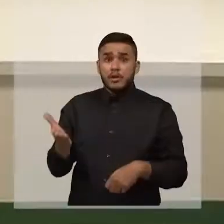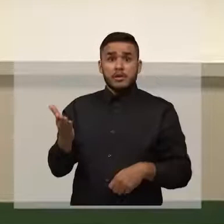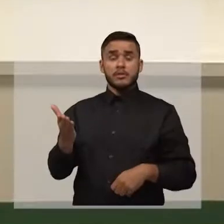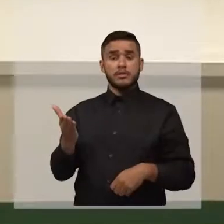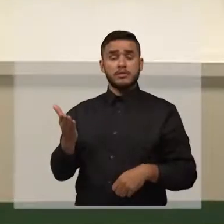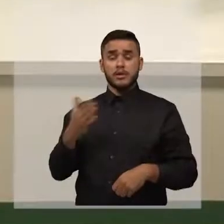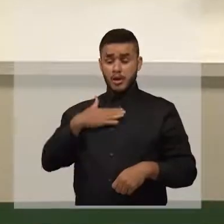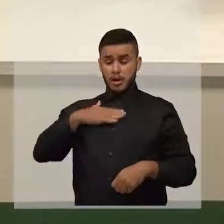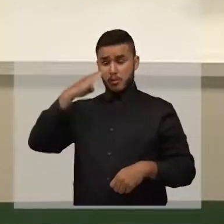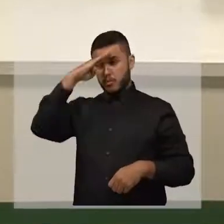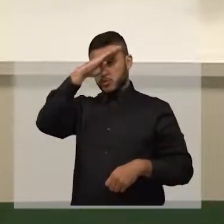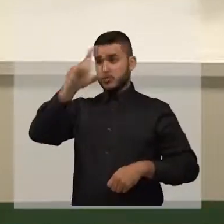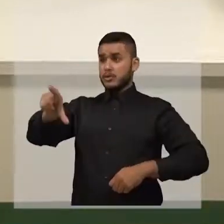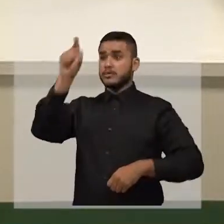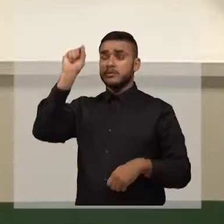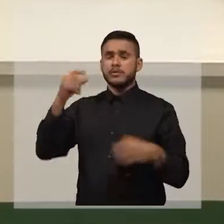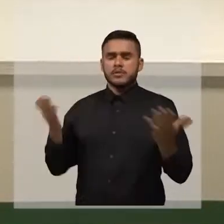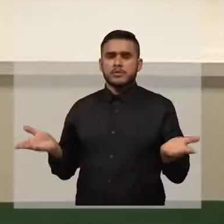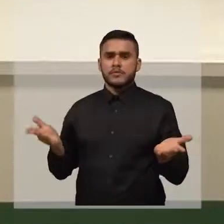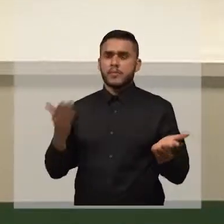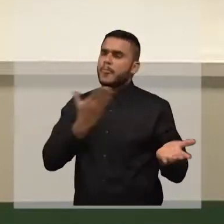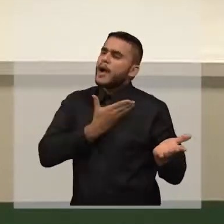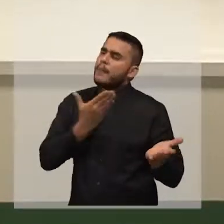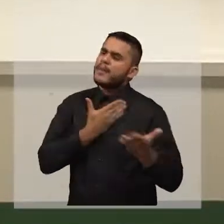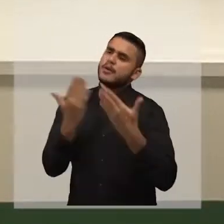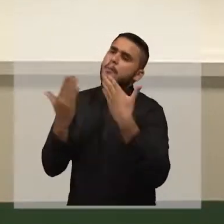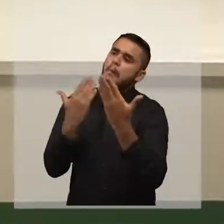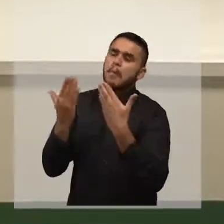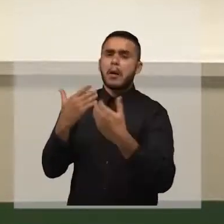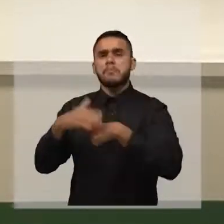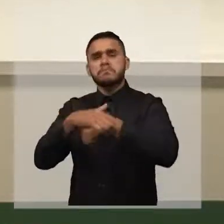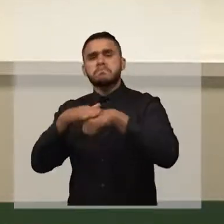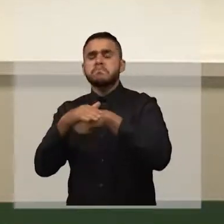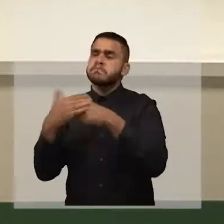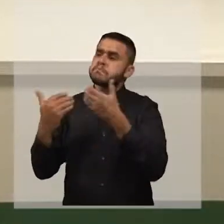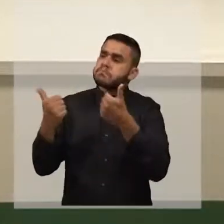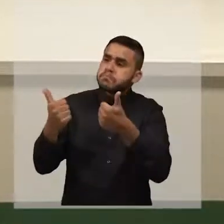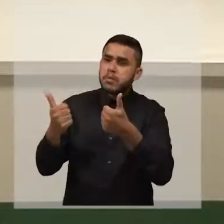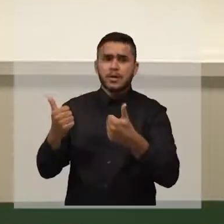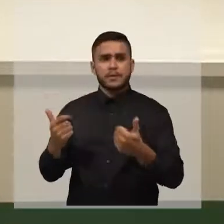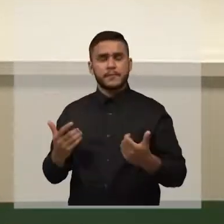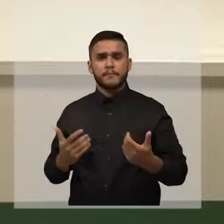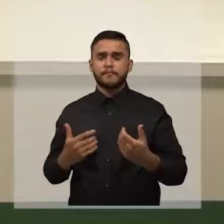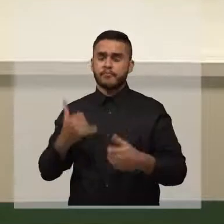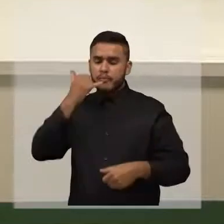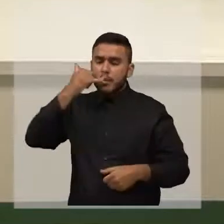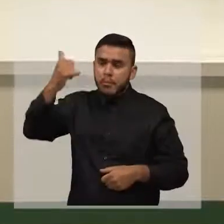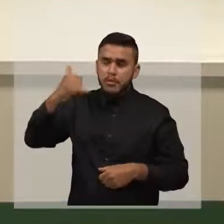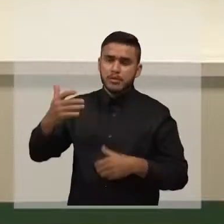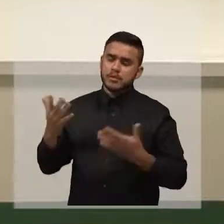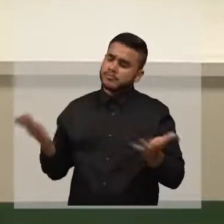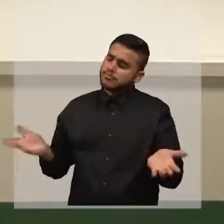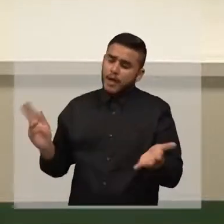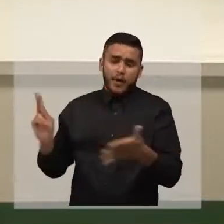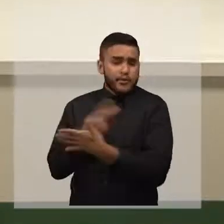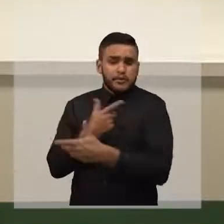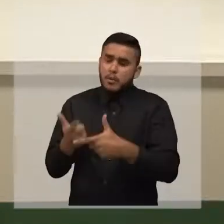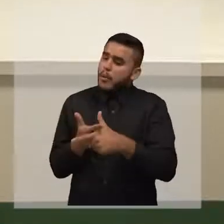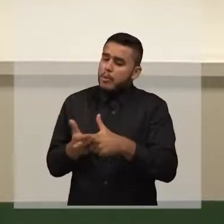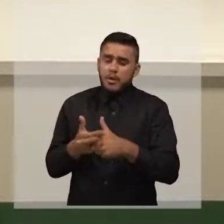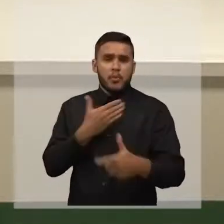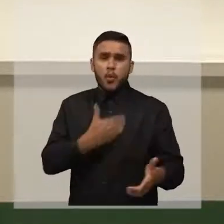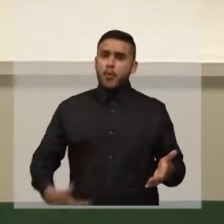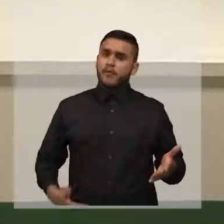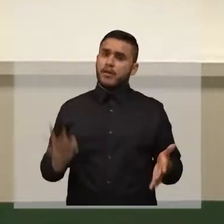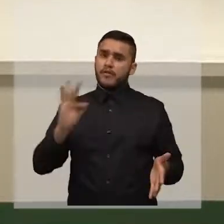Luiz. Se é amigo dele, é muito fácil dele. Se fosse entre eu e você, eu ligaria: olha, Bebiano, o problema é sério, vai estar atingindo o governo, está